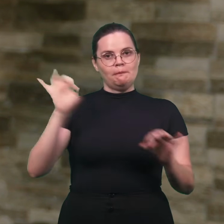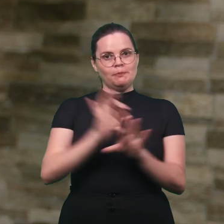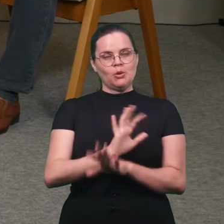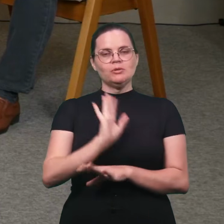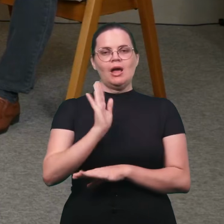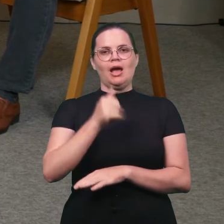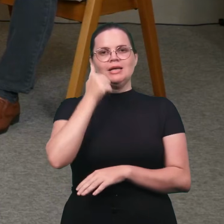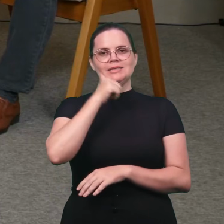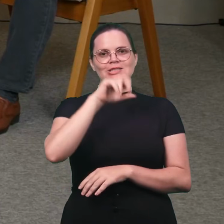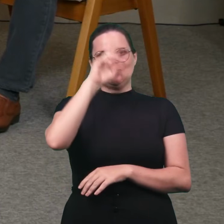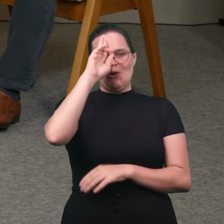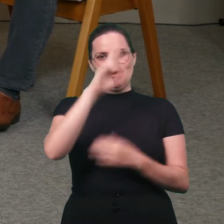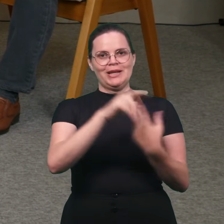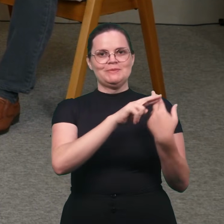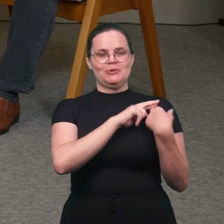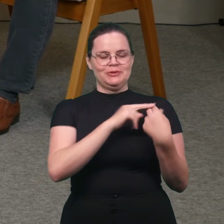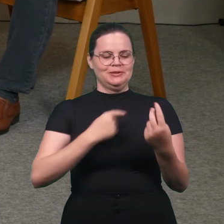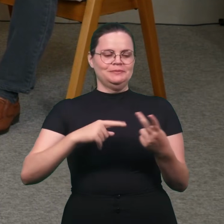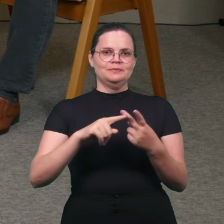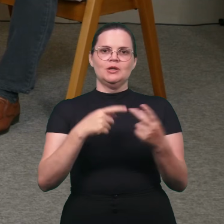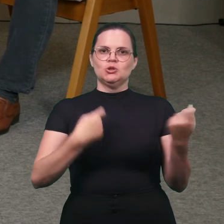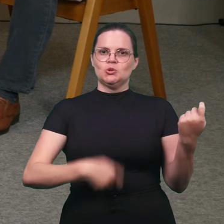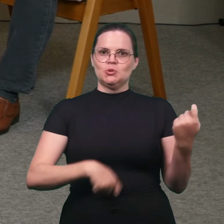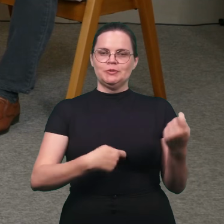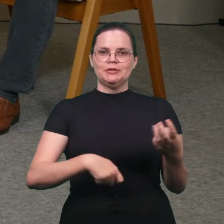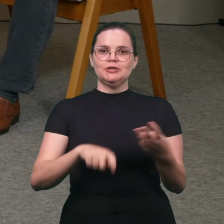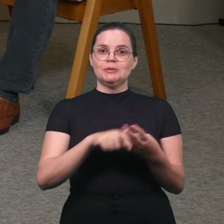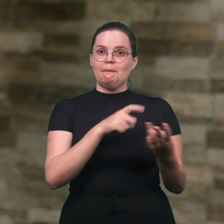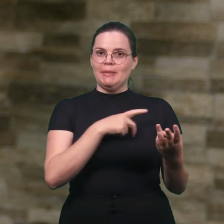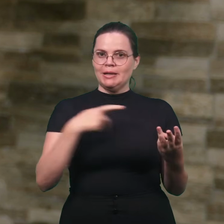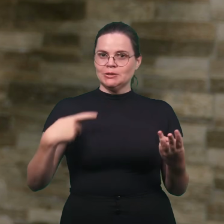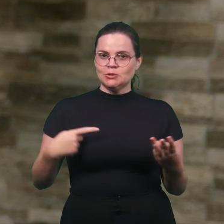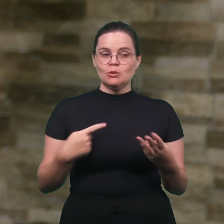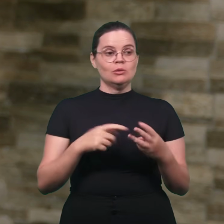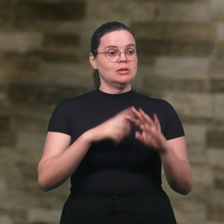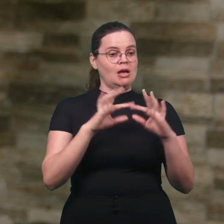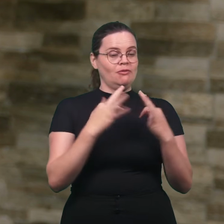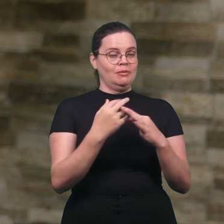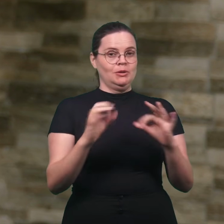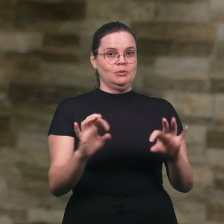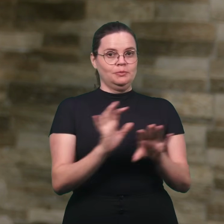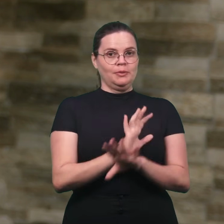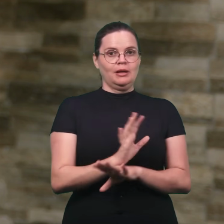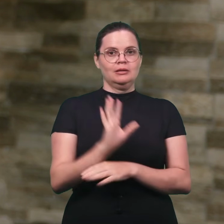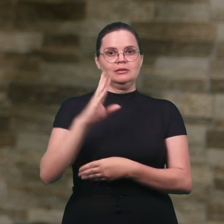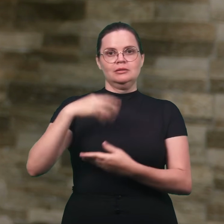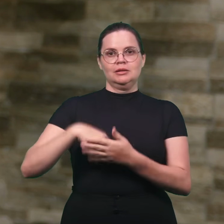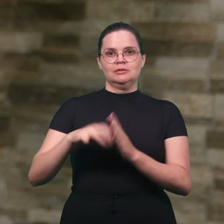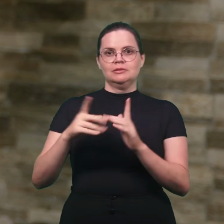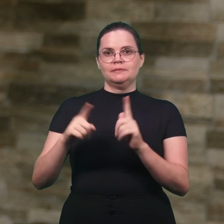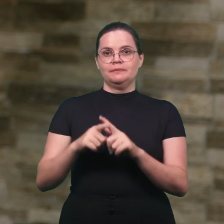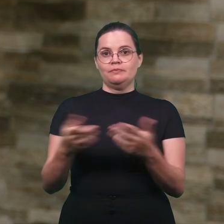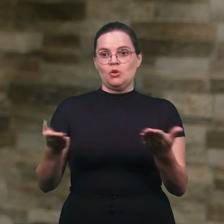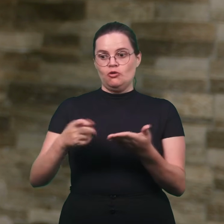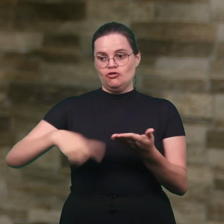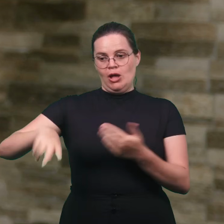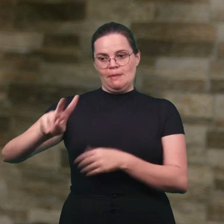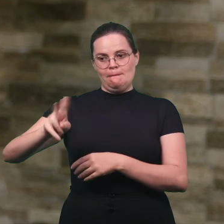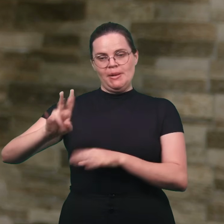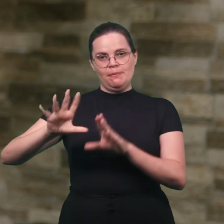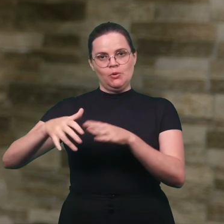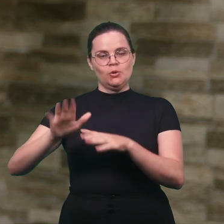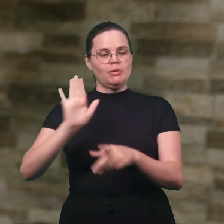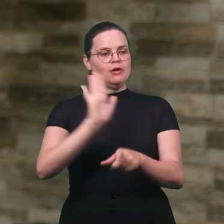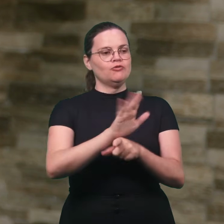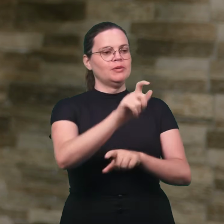Deus, instrumentistas, pastores, lares completos, e hoje eles dão assistência para aqueles que estão chegando. Glória a Deus.